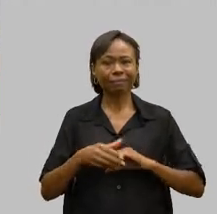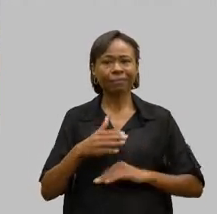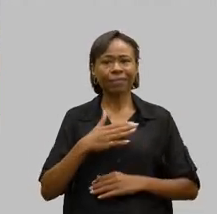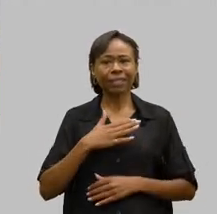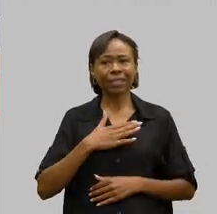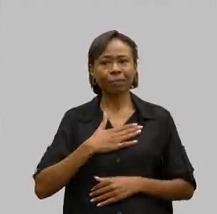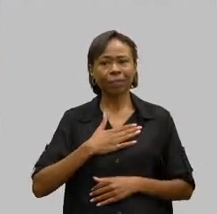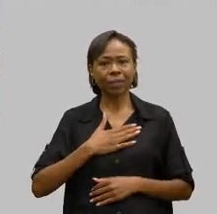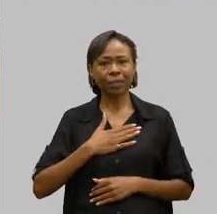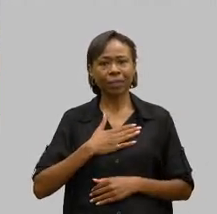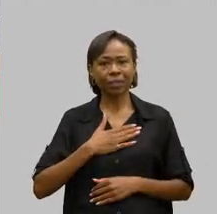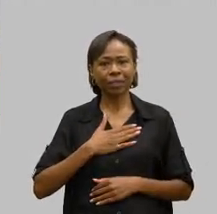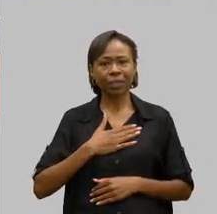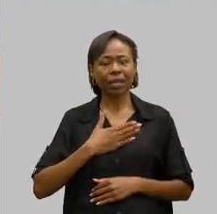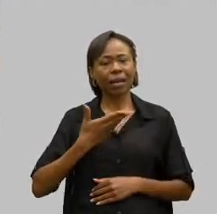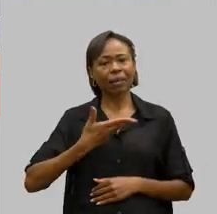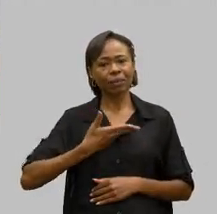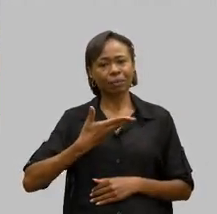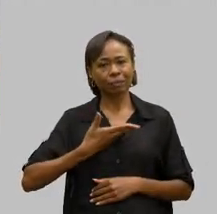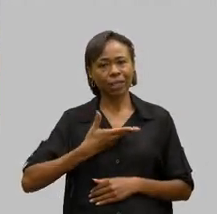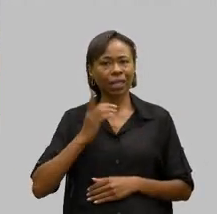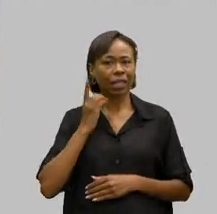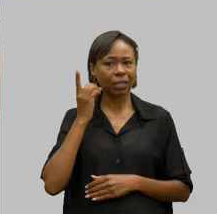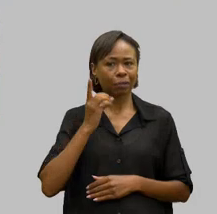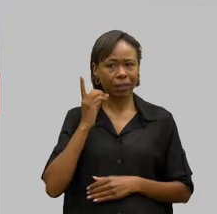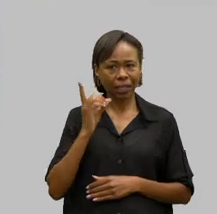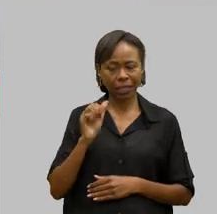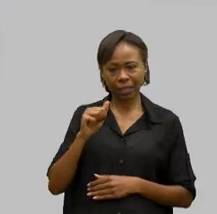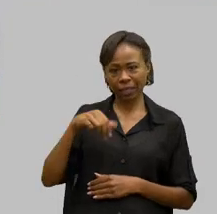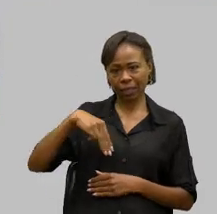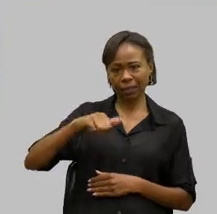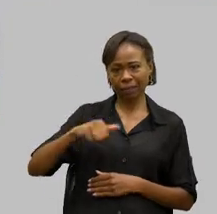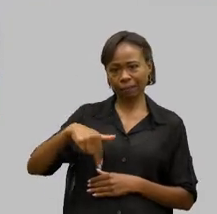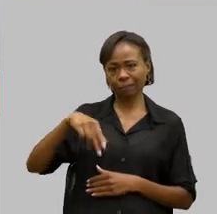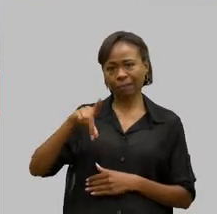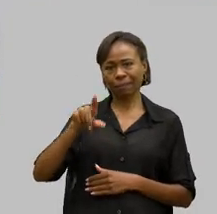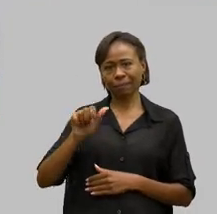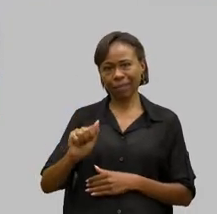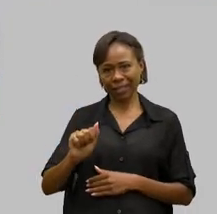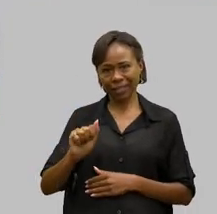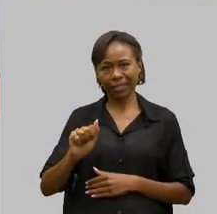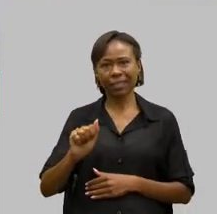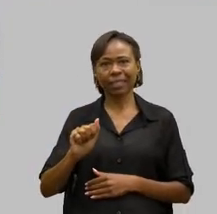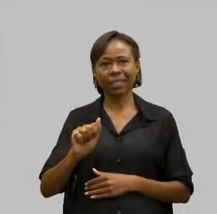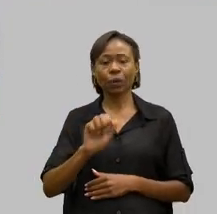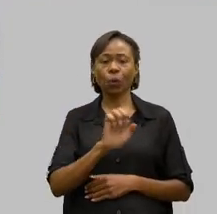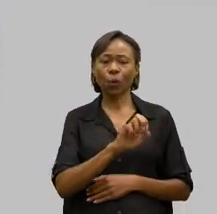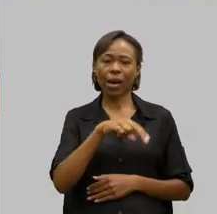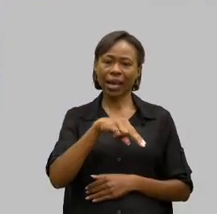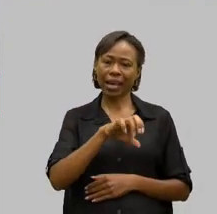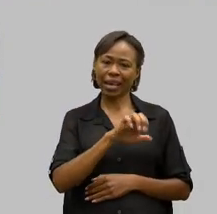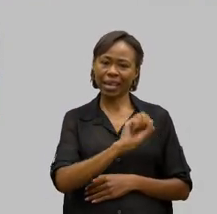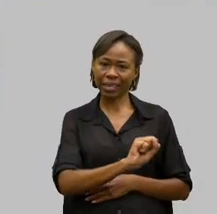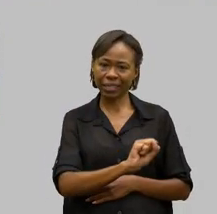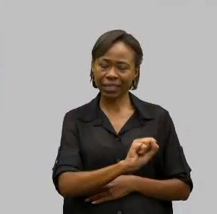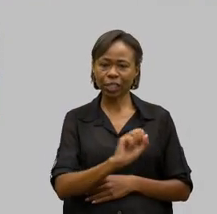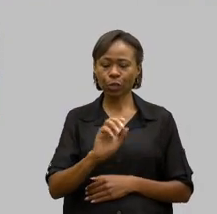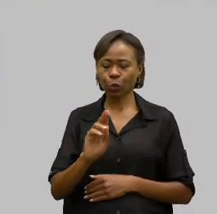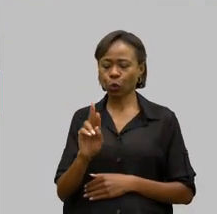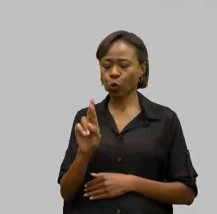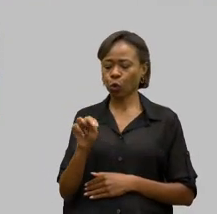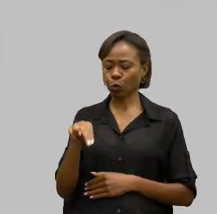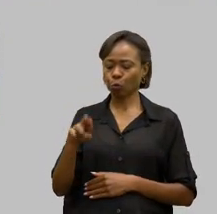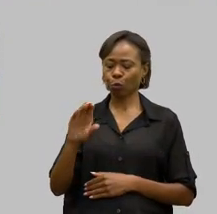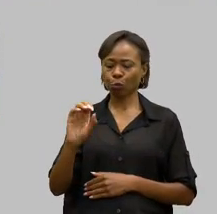minha amiga e deputada Amanda Teixeira, Enes Cândido, nosso deputado, Bruno Engler,